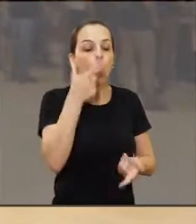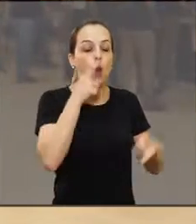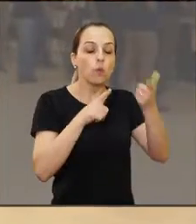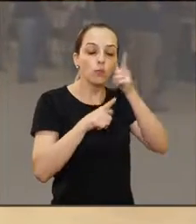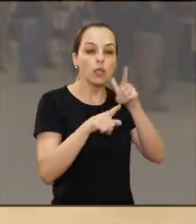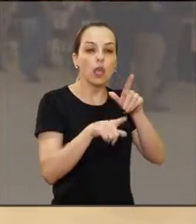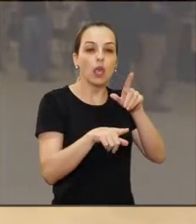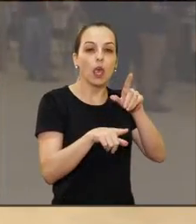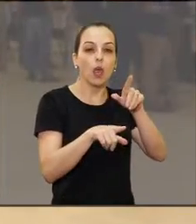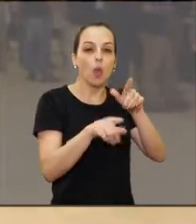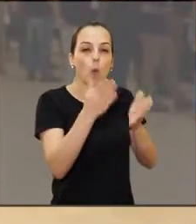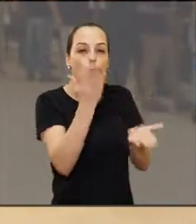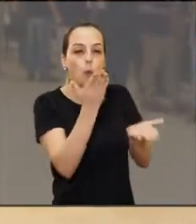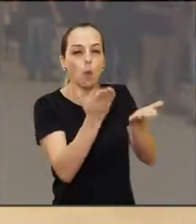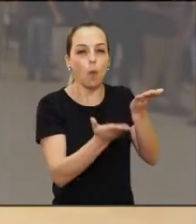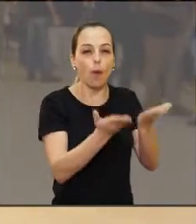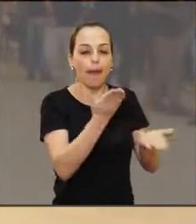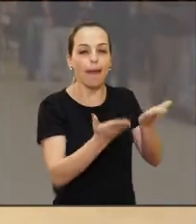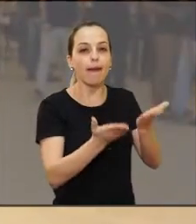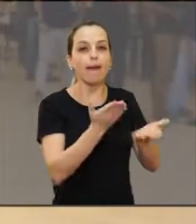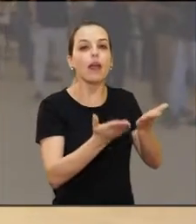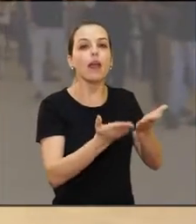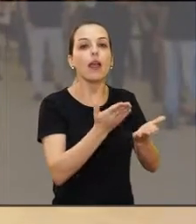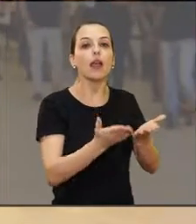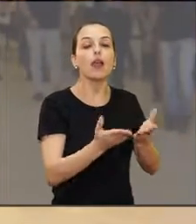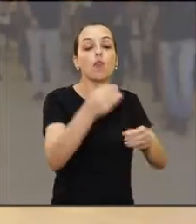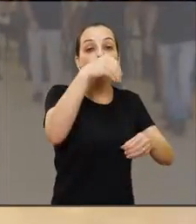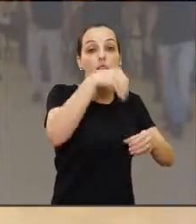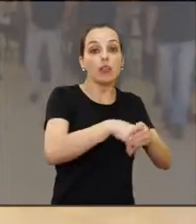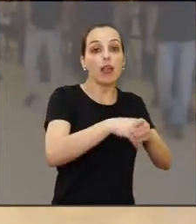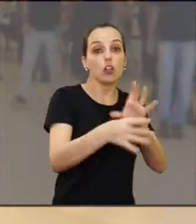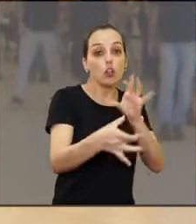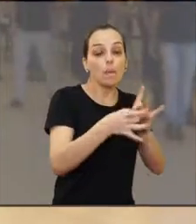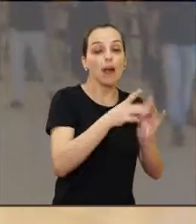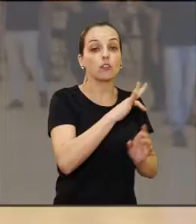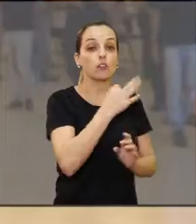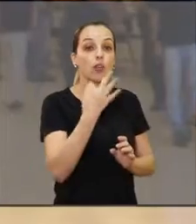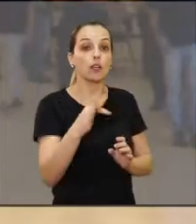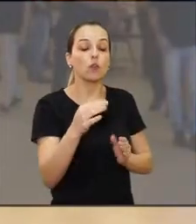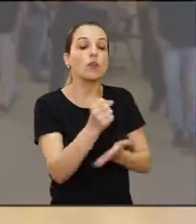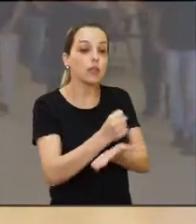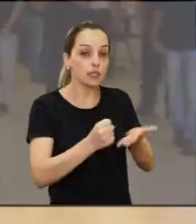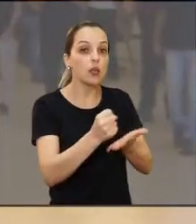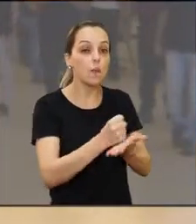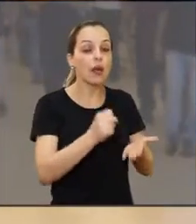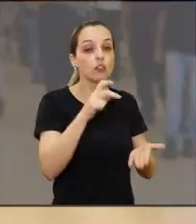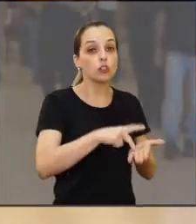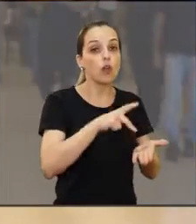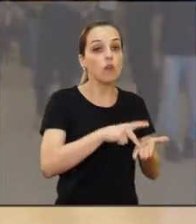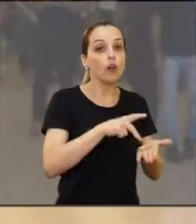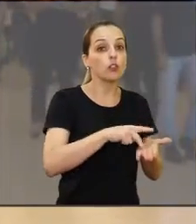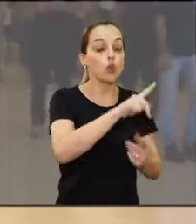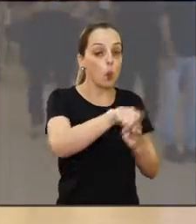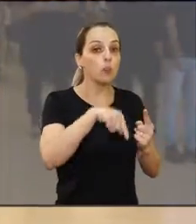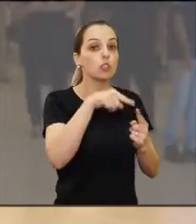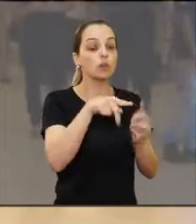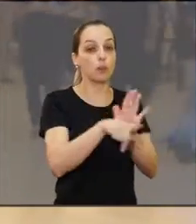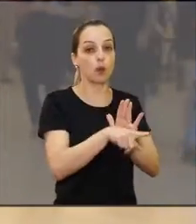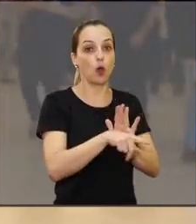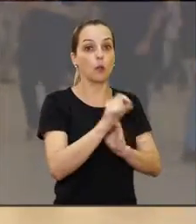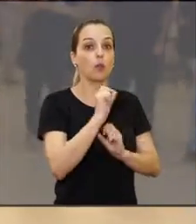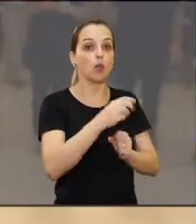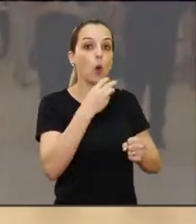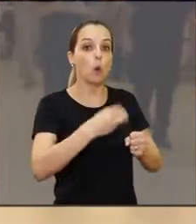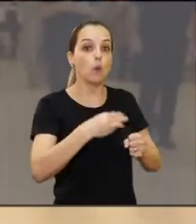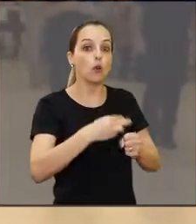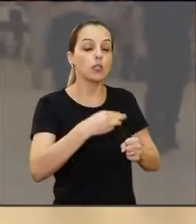maior das forças de poder dentro do Pacto Federativo. Essas são noções básicas que nós estamos pretendendo. Portanto, os municípios